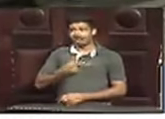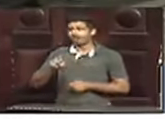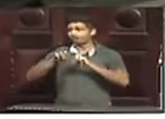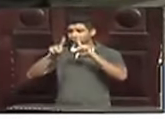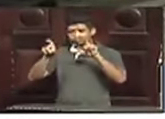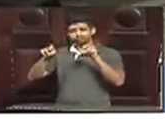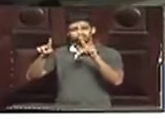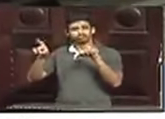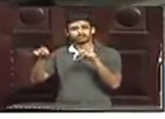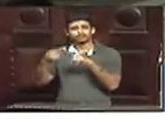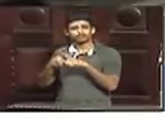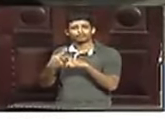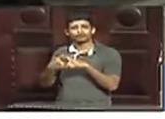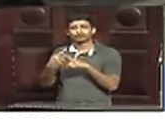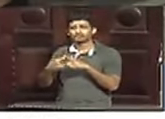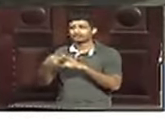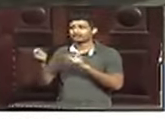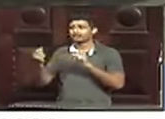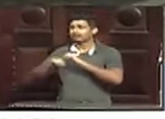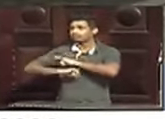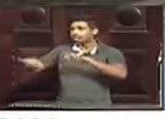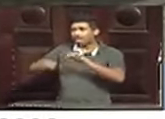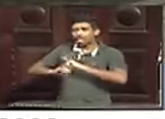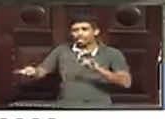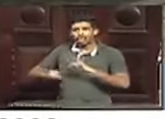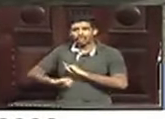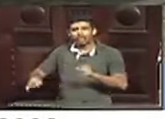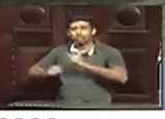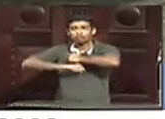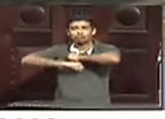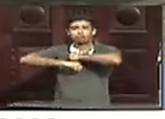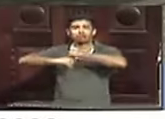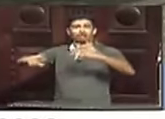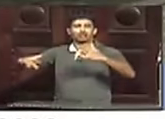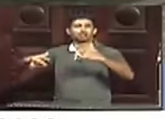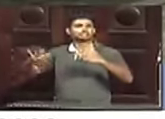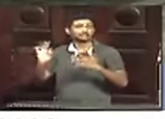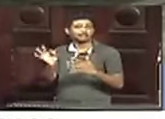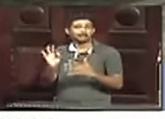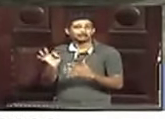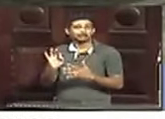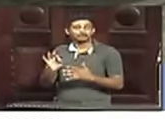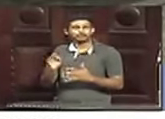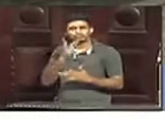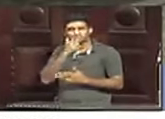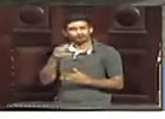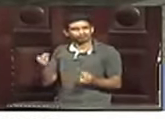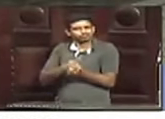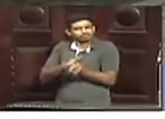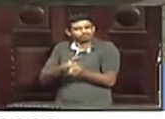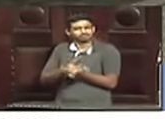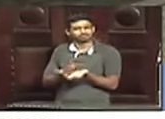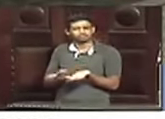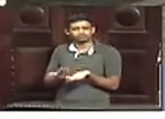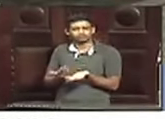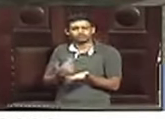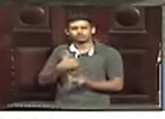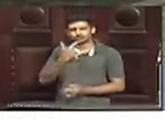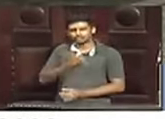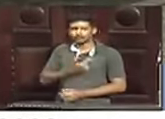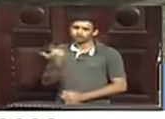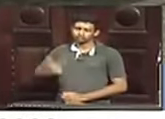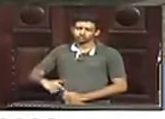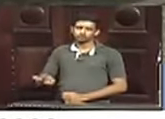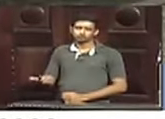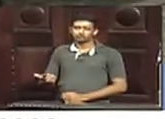imprensa não deu a devida cobertura. Quando uma viatura sucateada seguia para ver uma ocorrência de algum ato